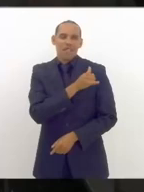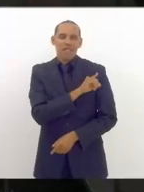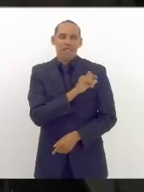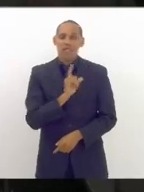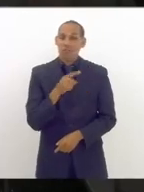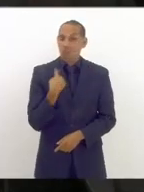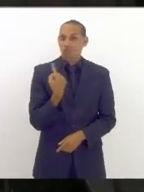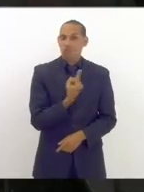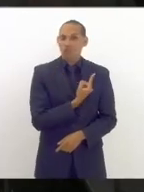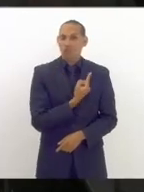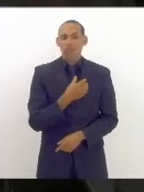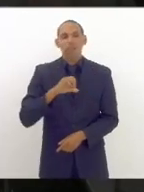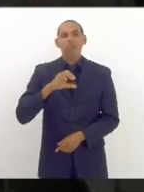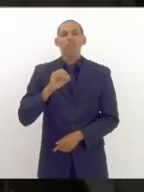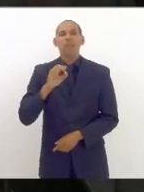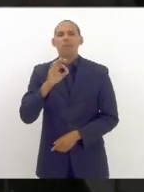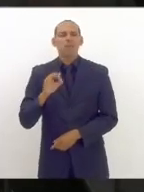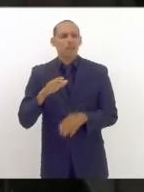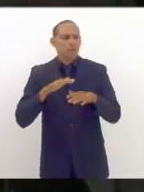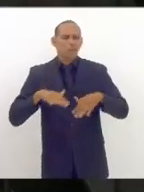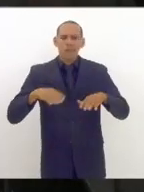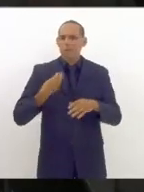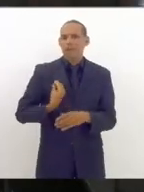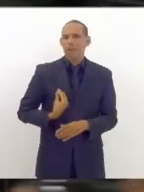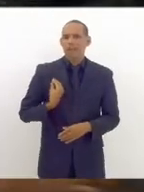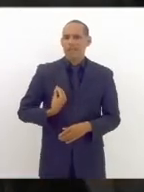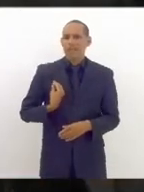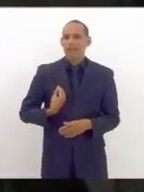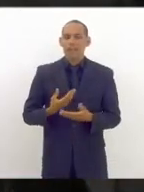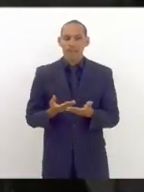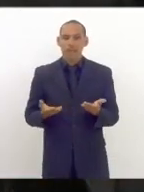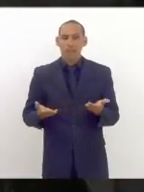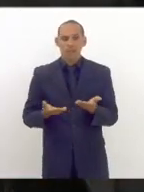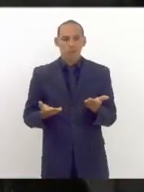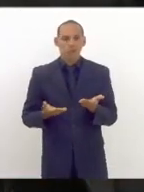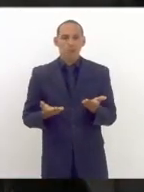aqui, 90% que está aqui, das pessoas que estão aqui hoje,